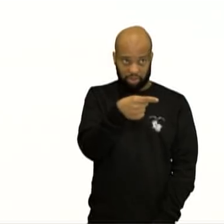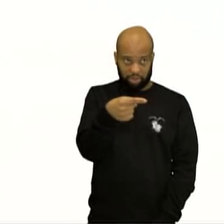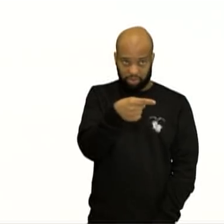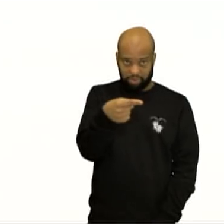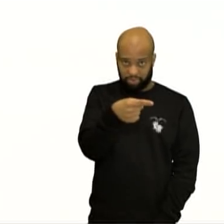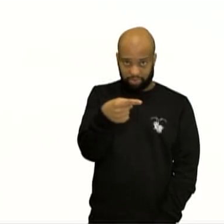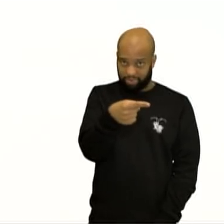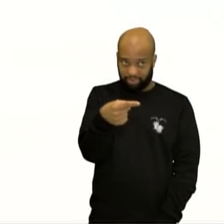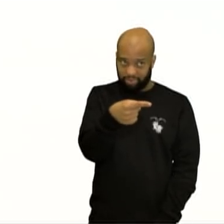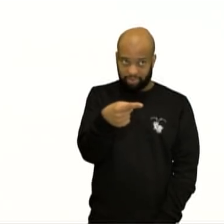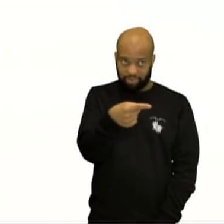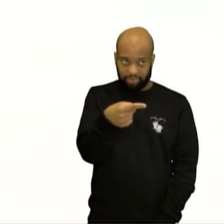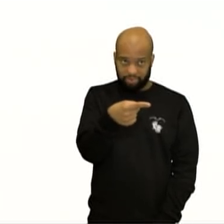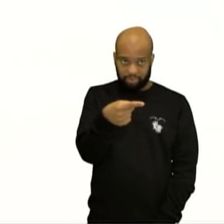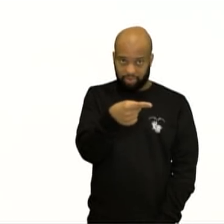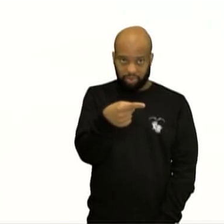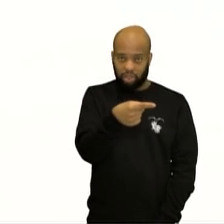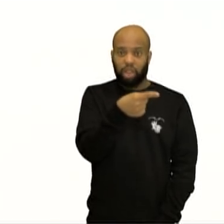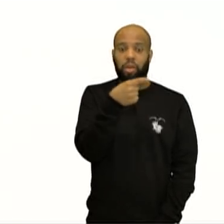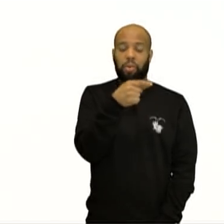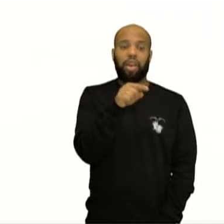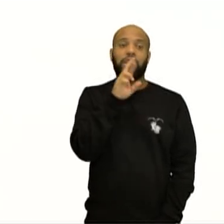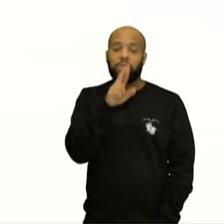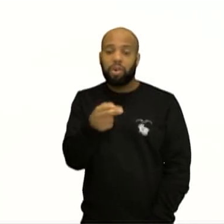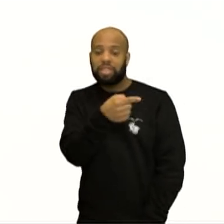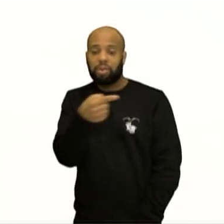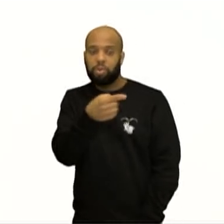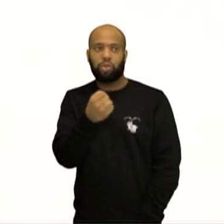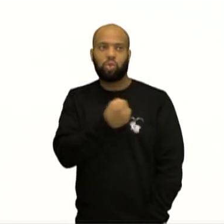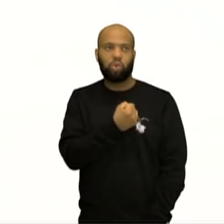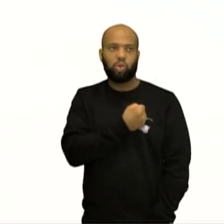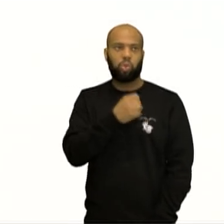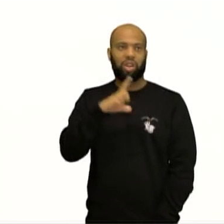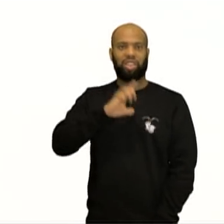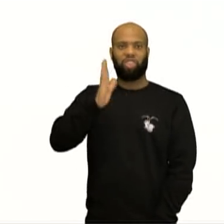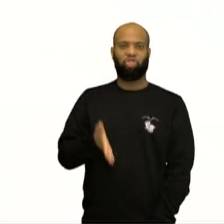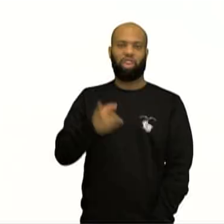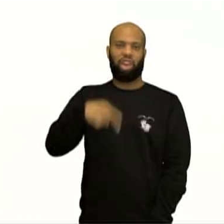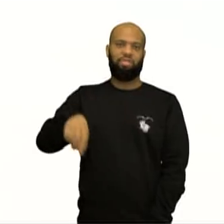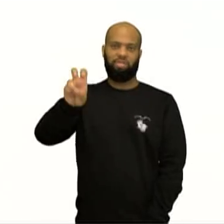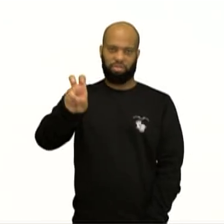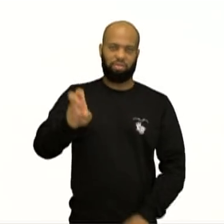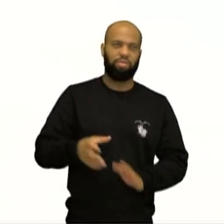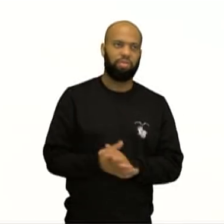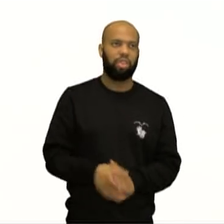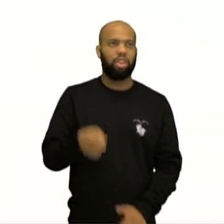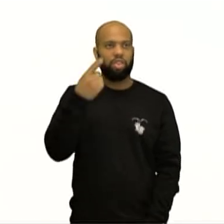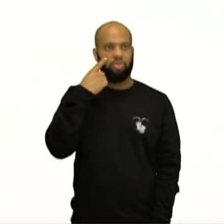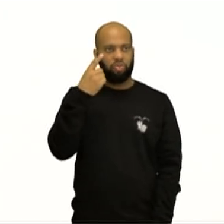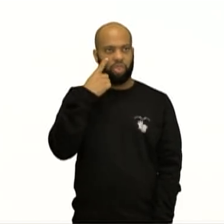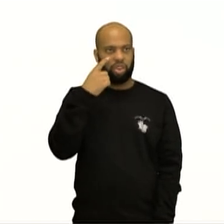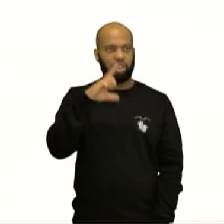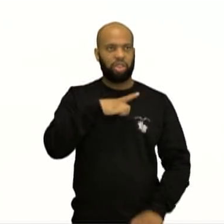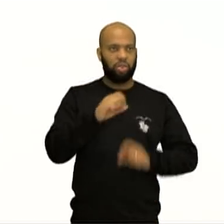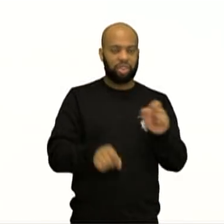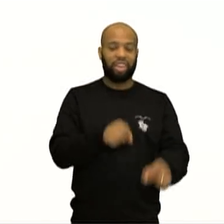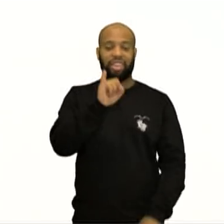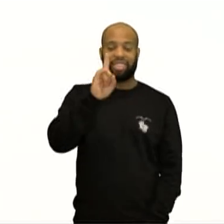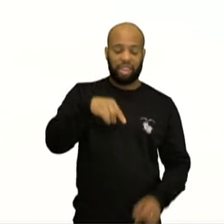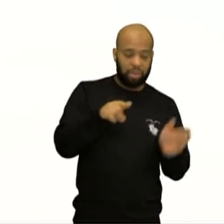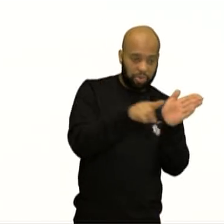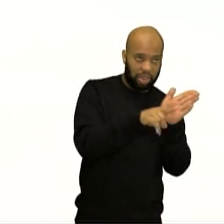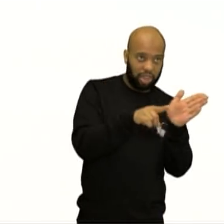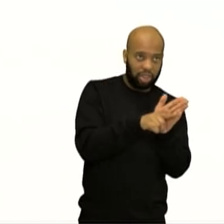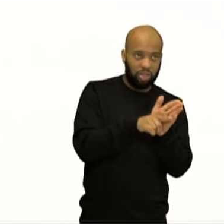o número que foi dado aqui. Aqui nós temos a regrinha da subtração de números inteiros. Se é uma